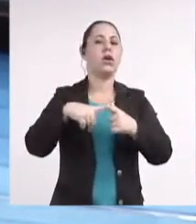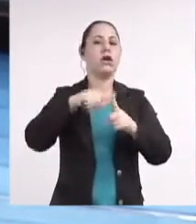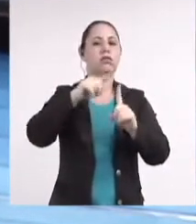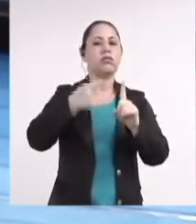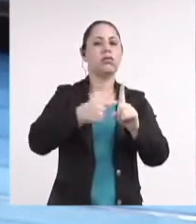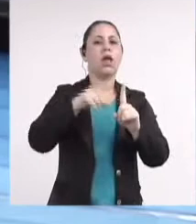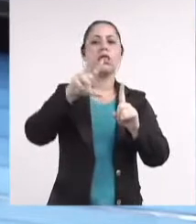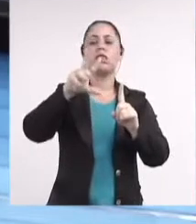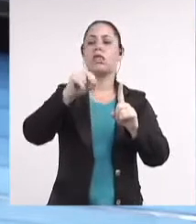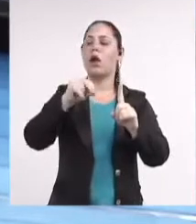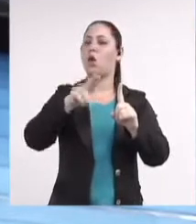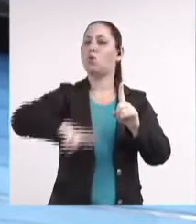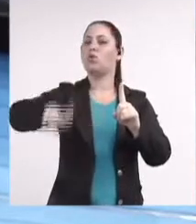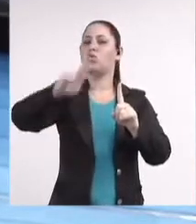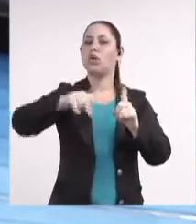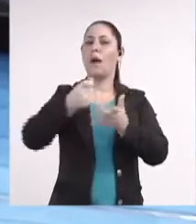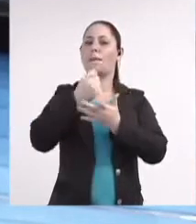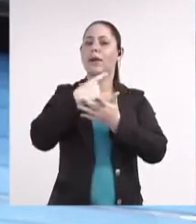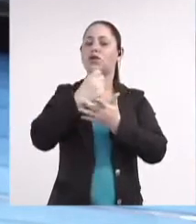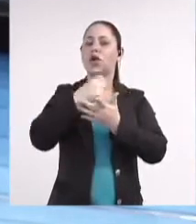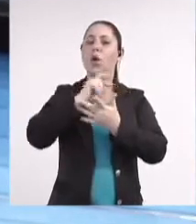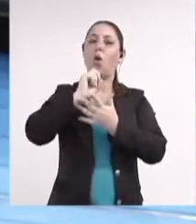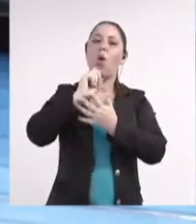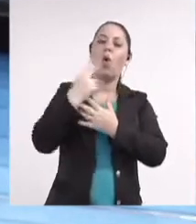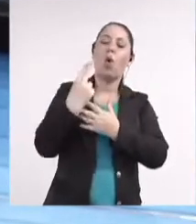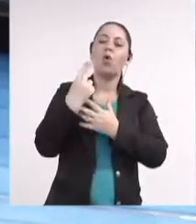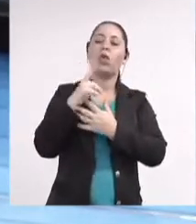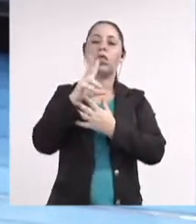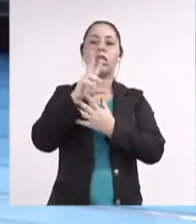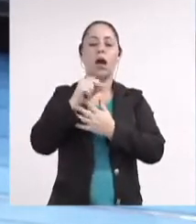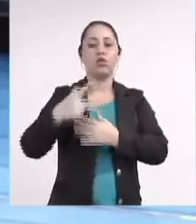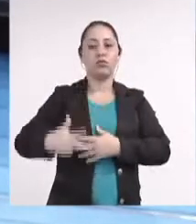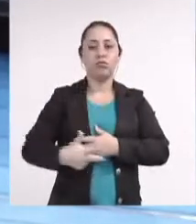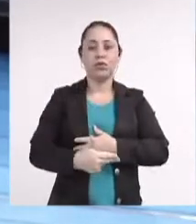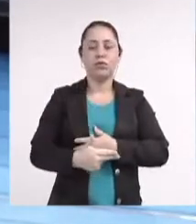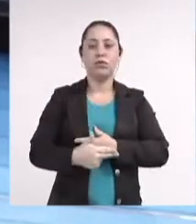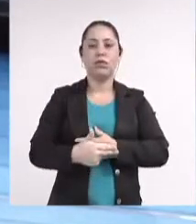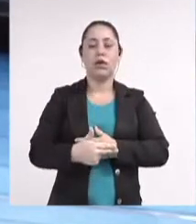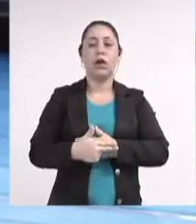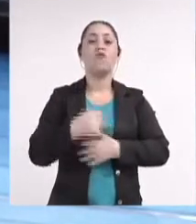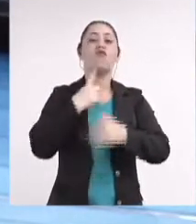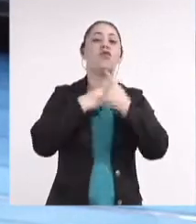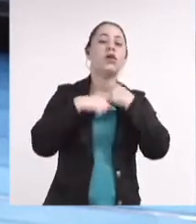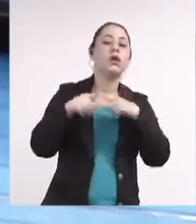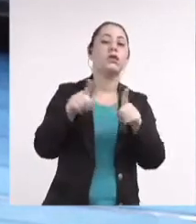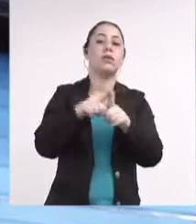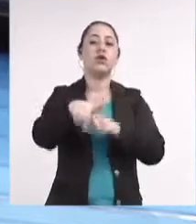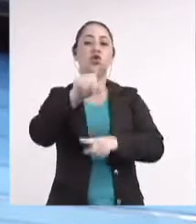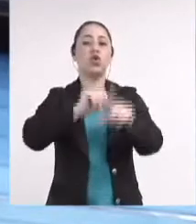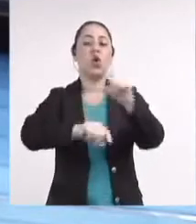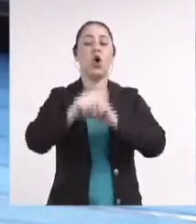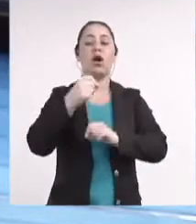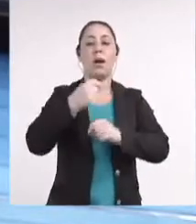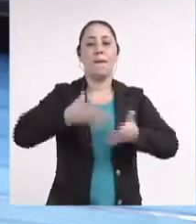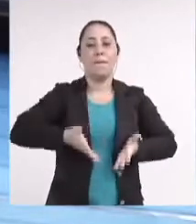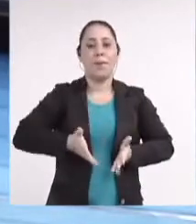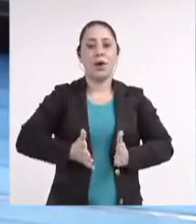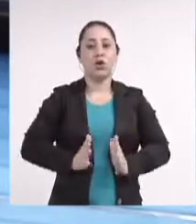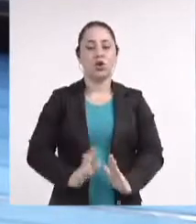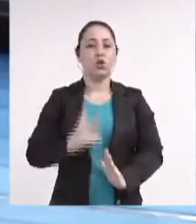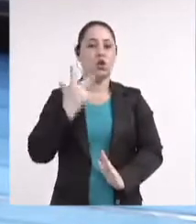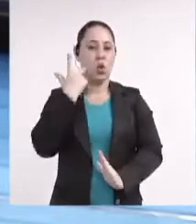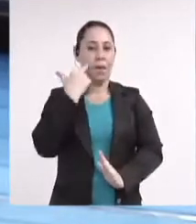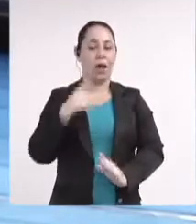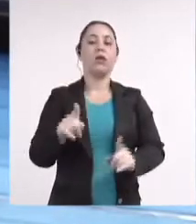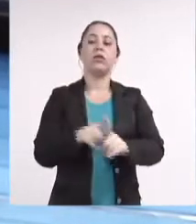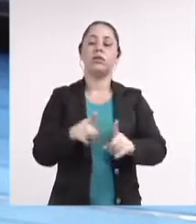optou em não fazer, no caso, a cesariana. A vontade pelo parto normal também deve ser respeitada. Vale ressaltar que o governo federal